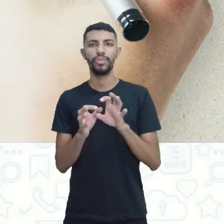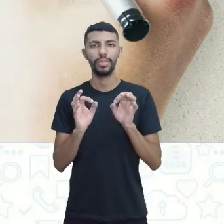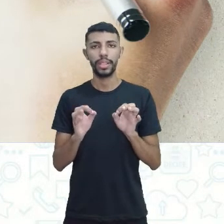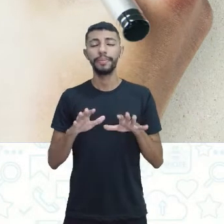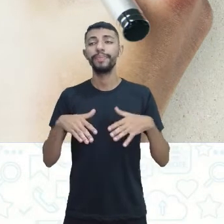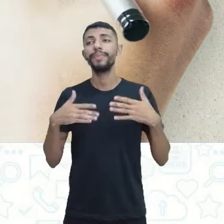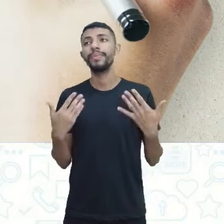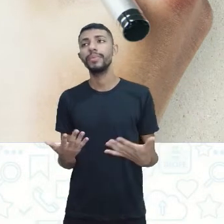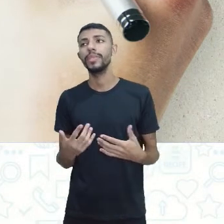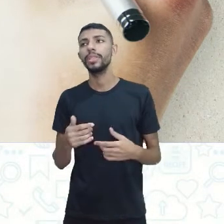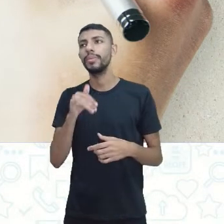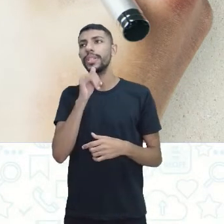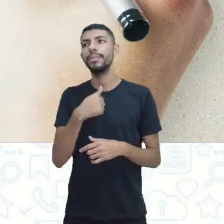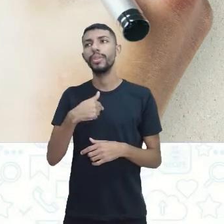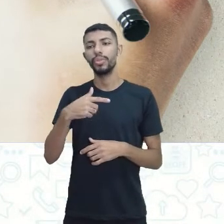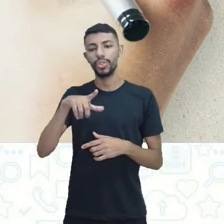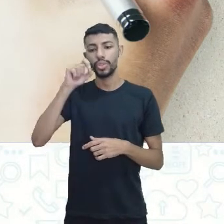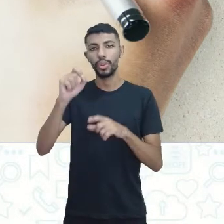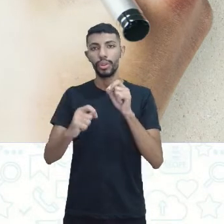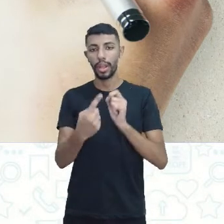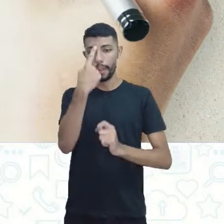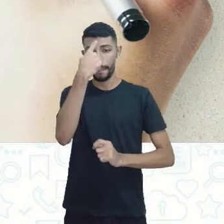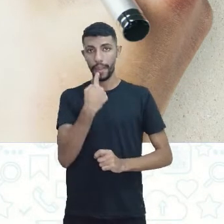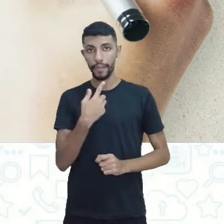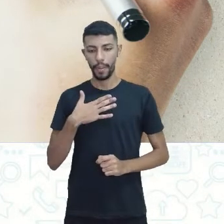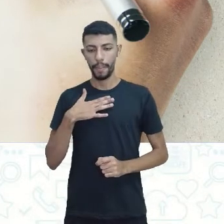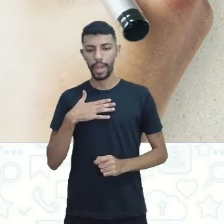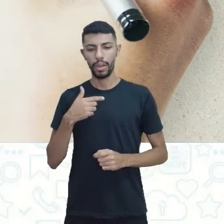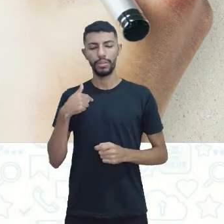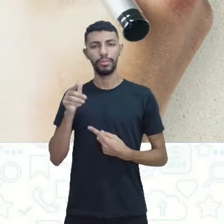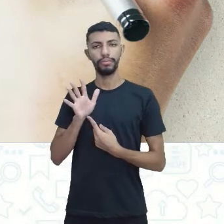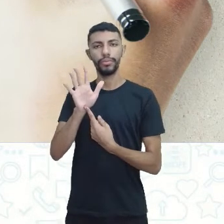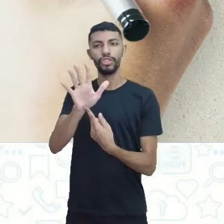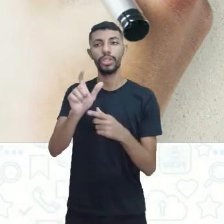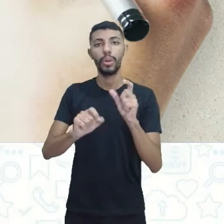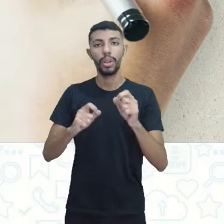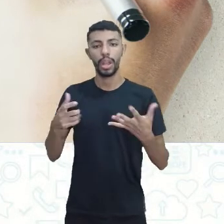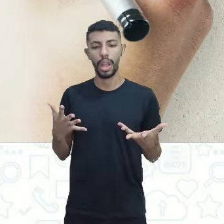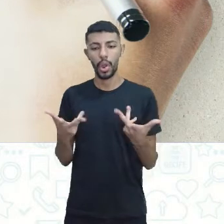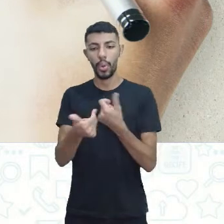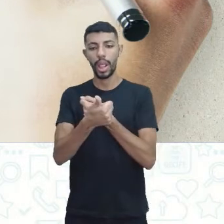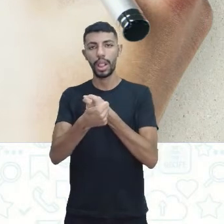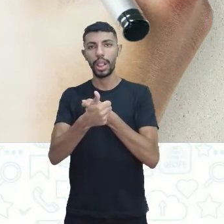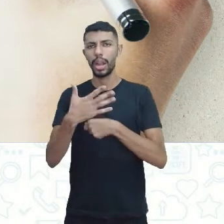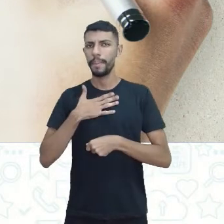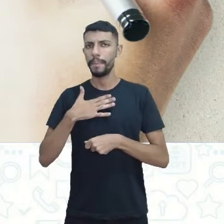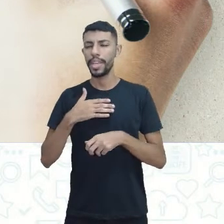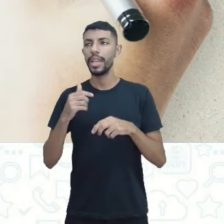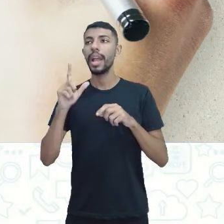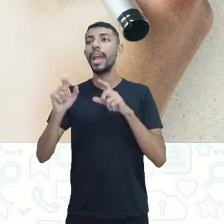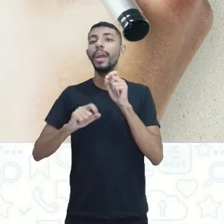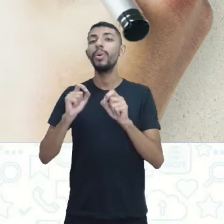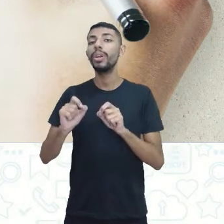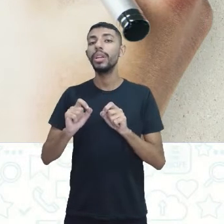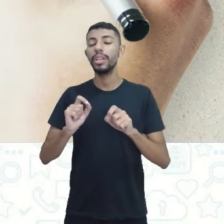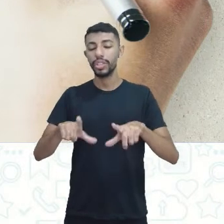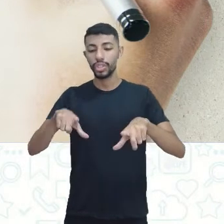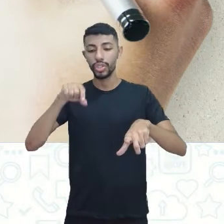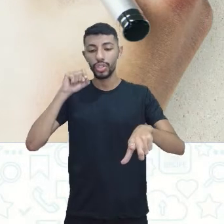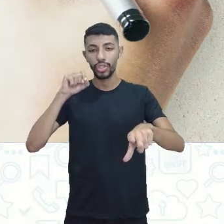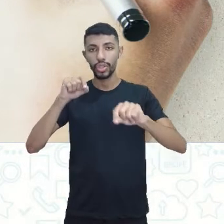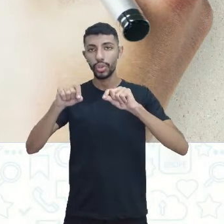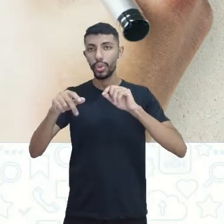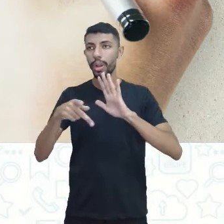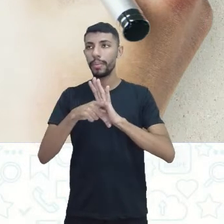mim e eu escolho exaltar as minhas qualidades, é uma escolha de representação, né? Só que eu faço como com as